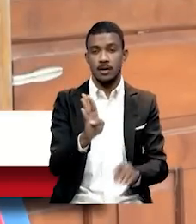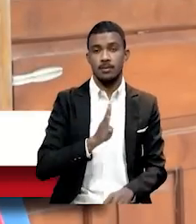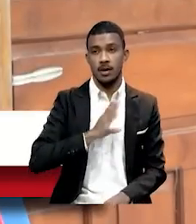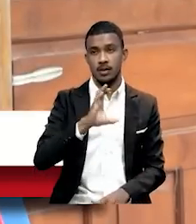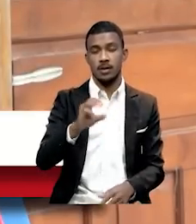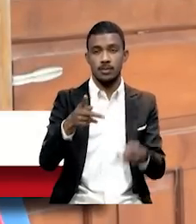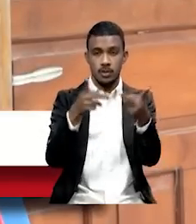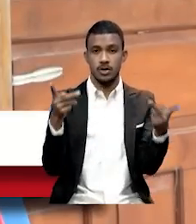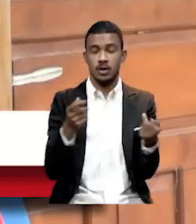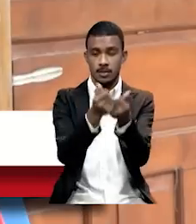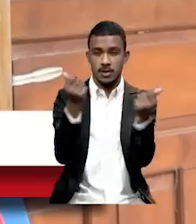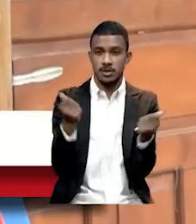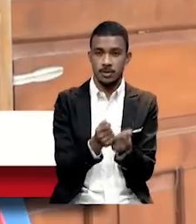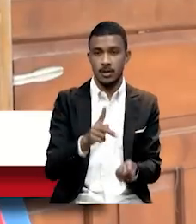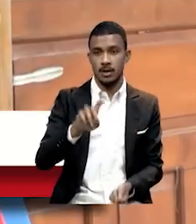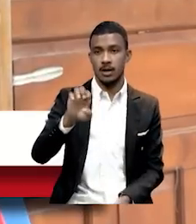posto administrativo que ele cai,